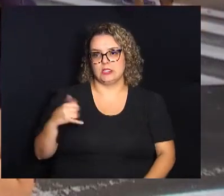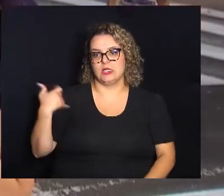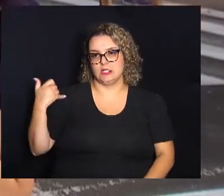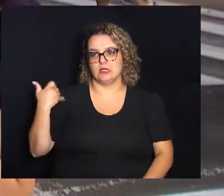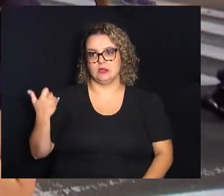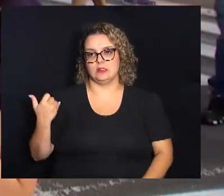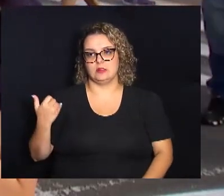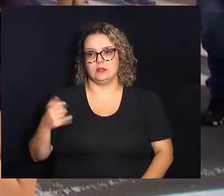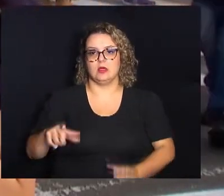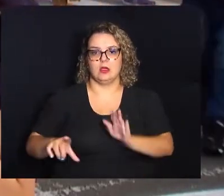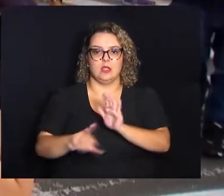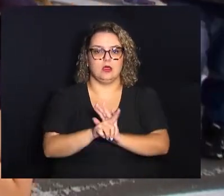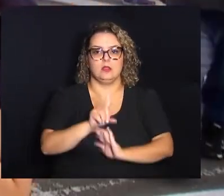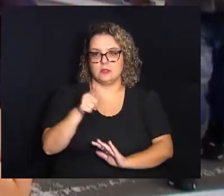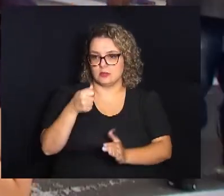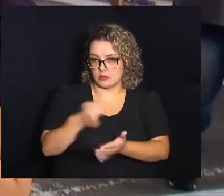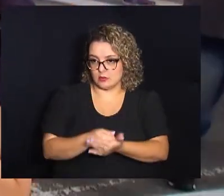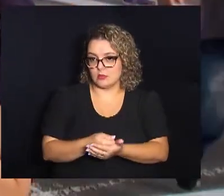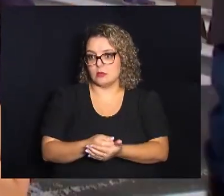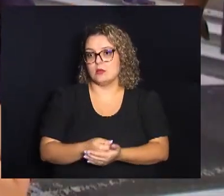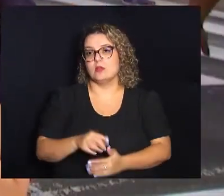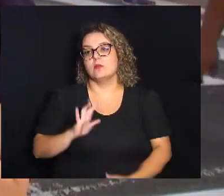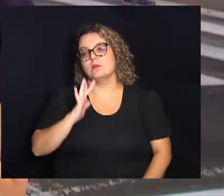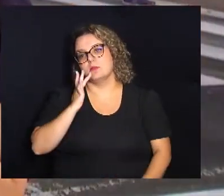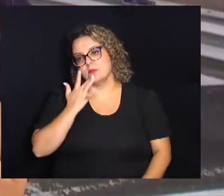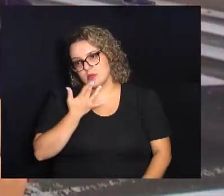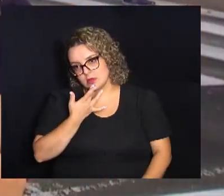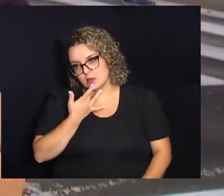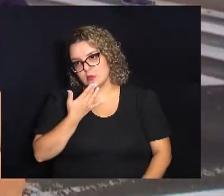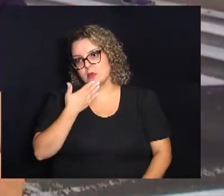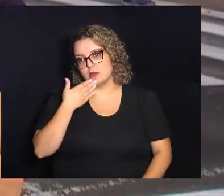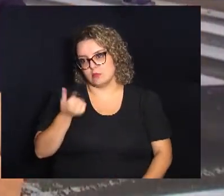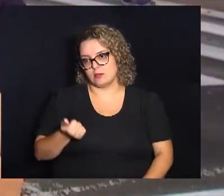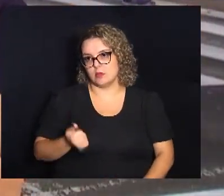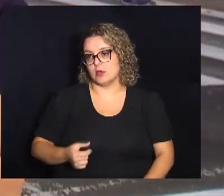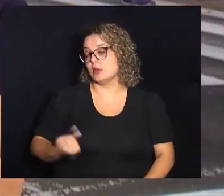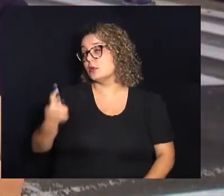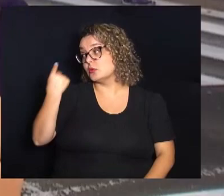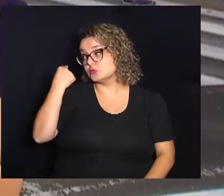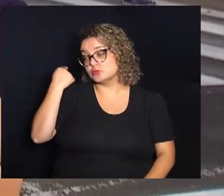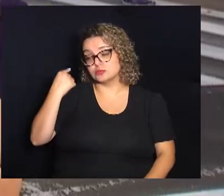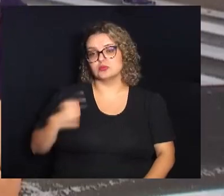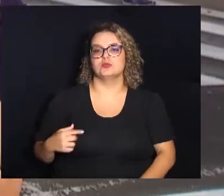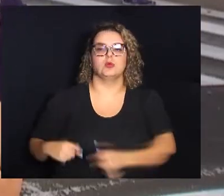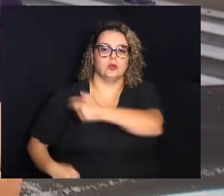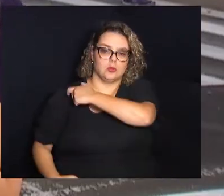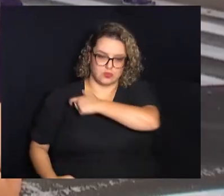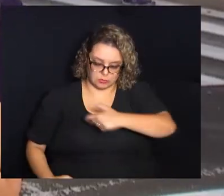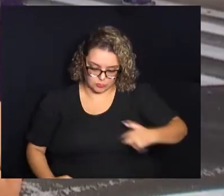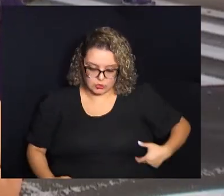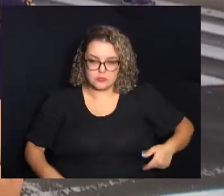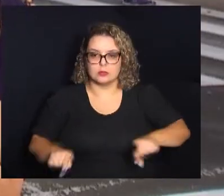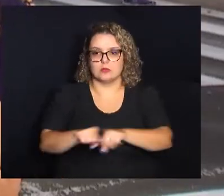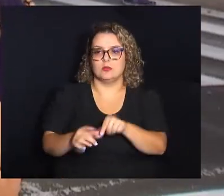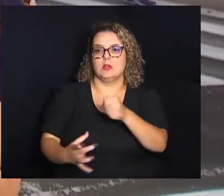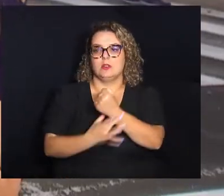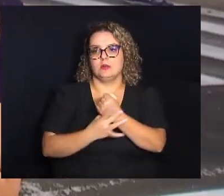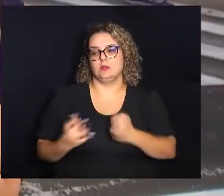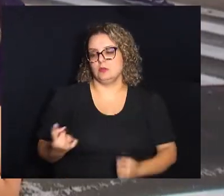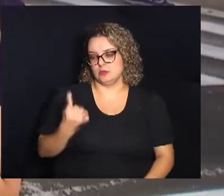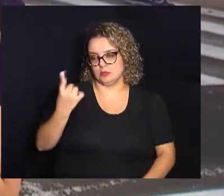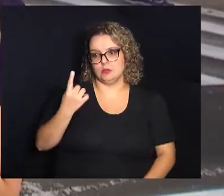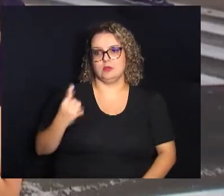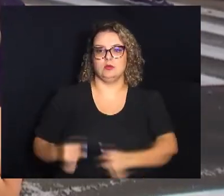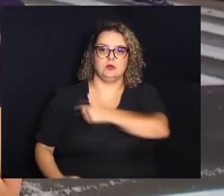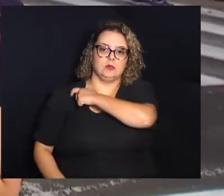a legislação não obriga, mas preferencialmente é melhor que a criança vá no banco traseiro, que será mais seguro por conta da altura e de o